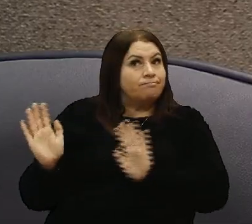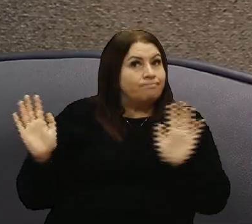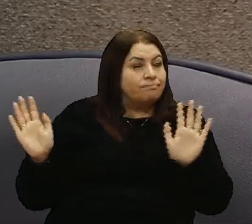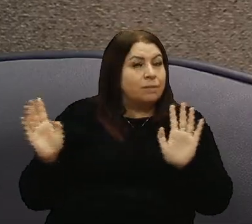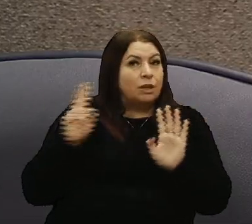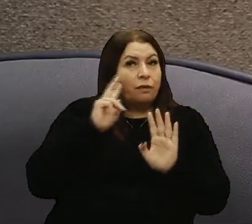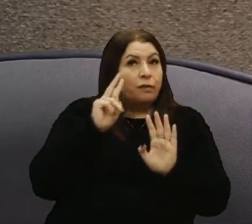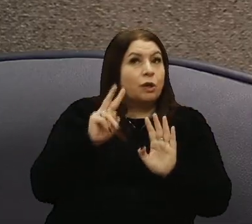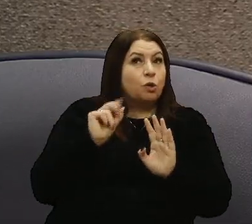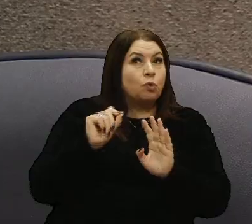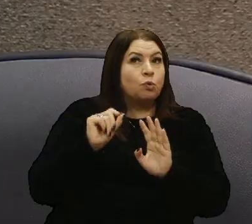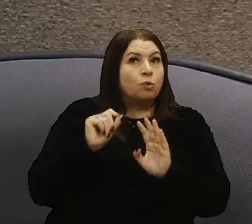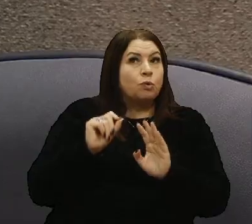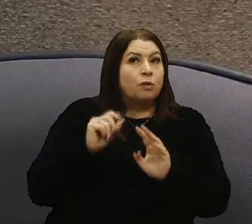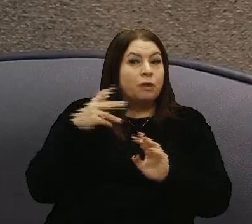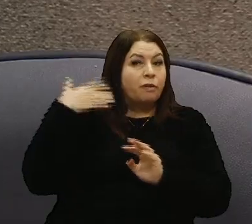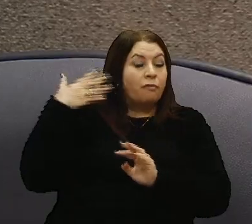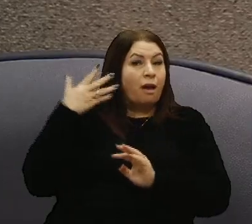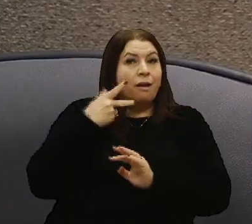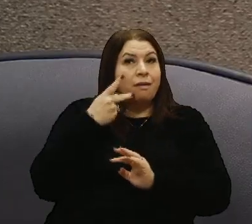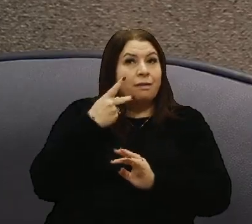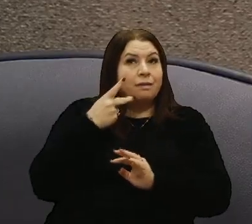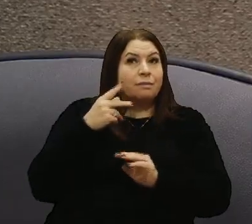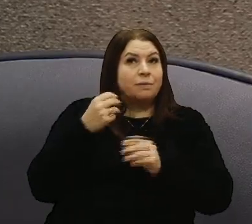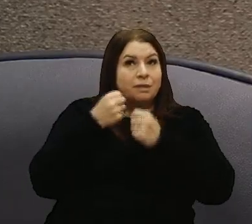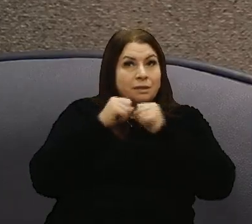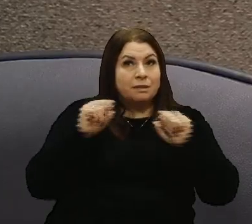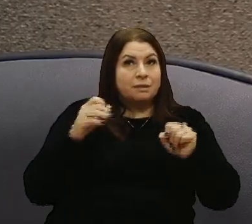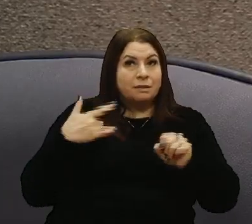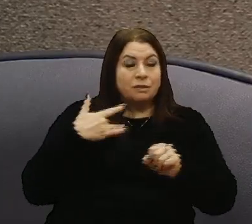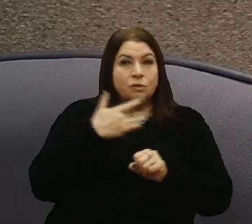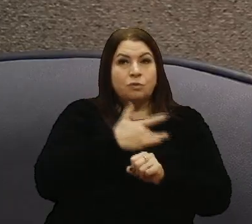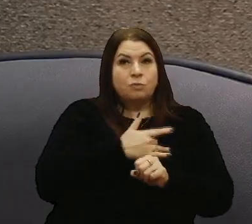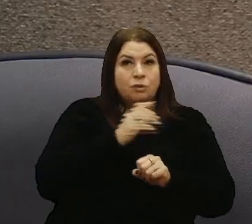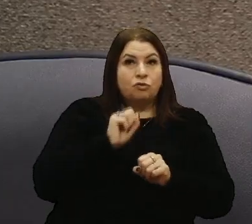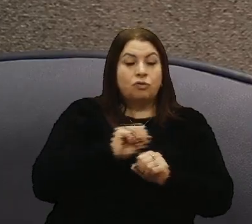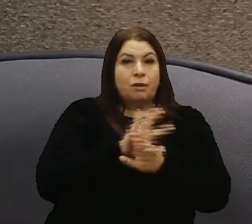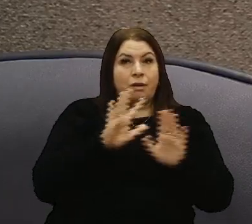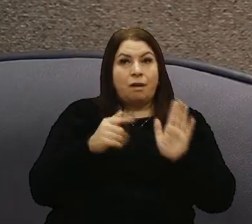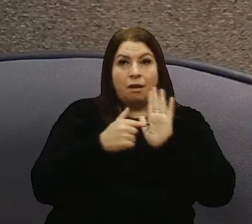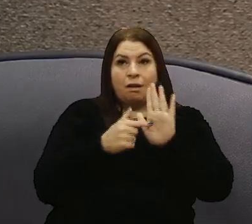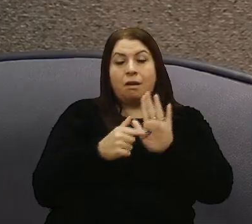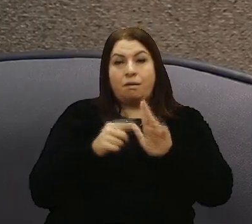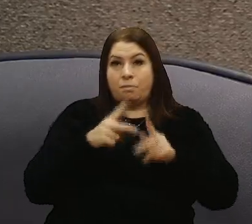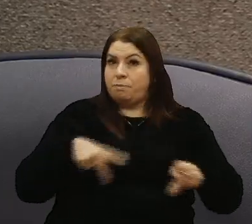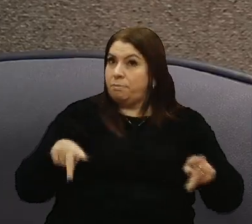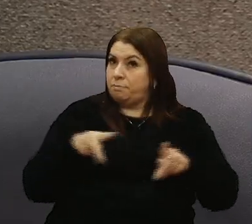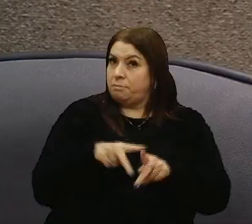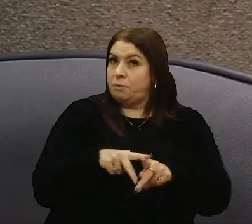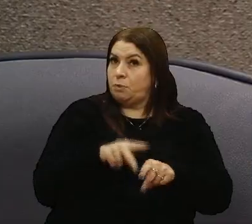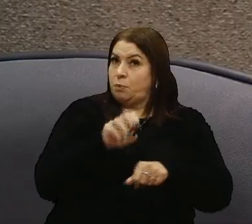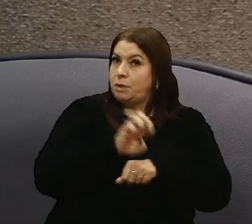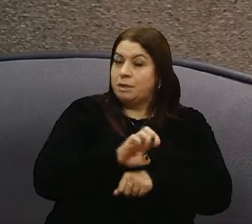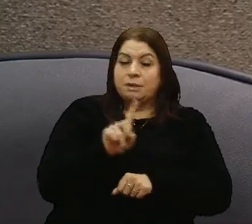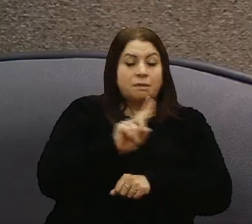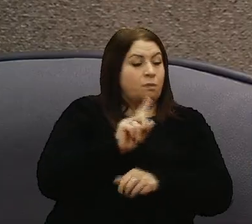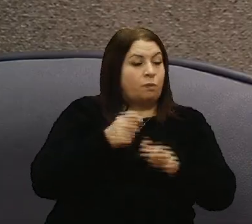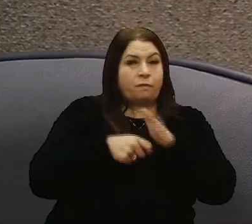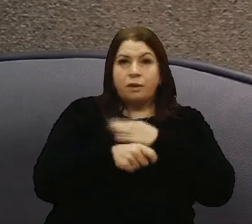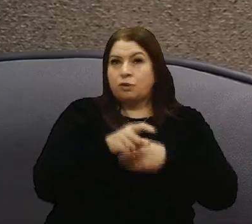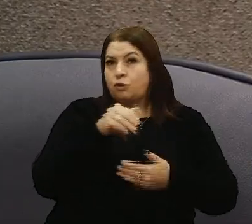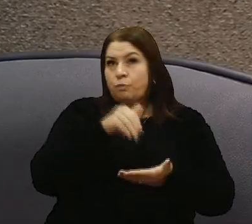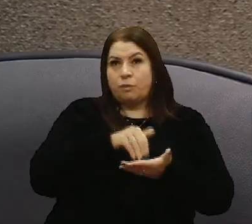tem que verificar a questão dos discursos, inclusive da nossa Secretaria da Saúde, né? Para deixar bem as claras para a população. O Estado não investe o